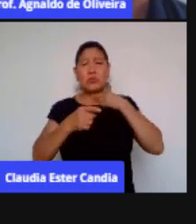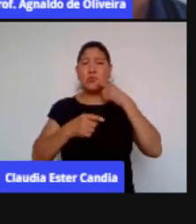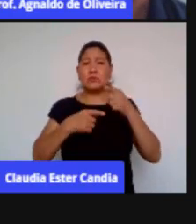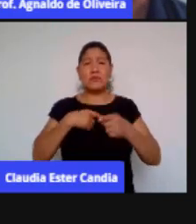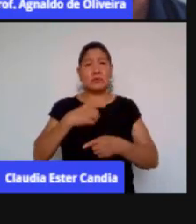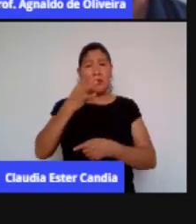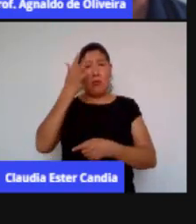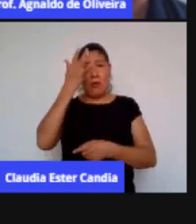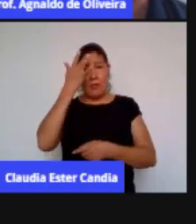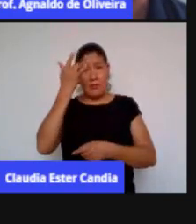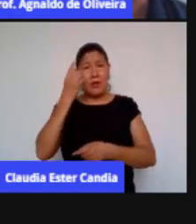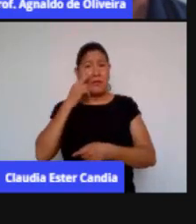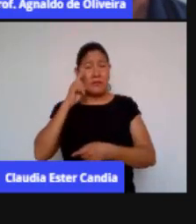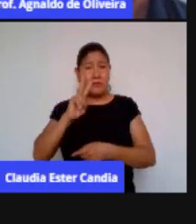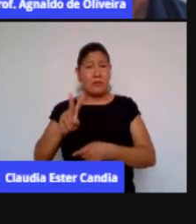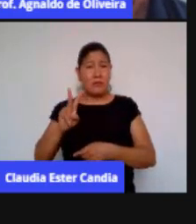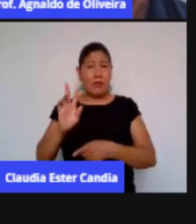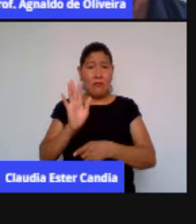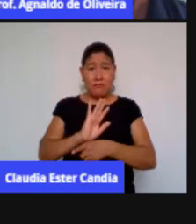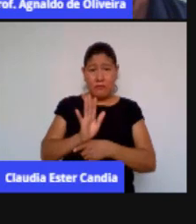assistindo